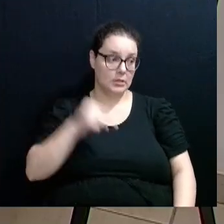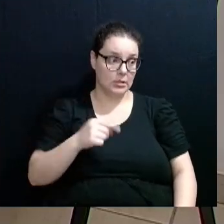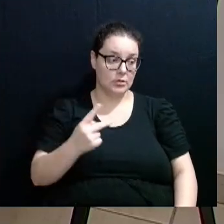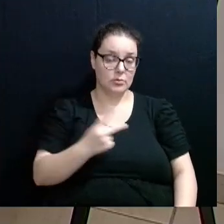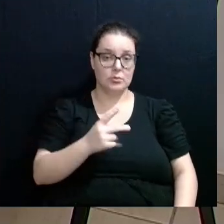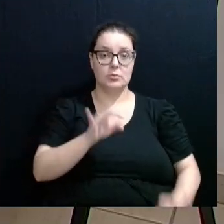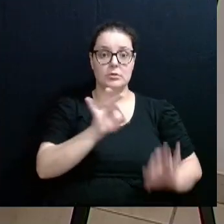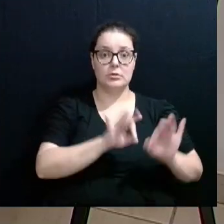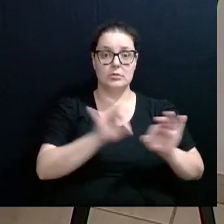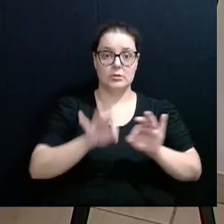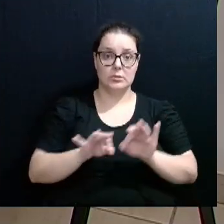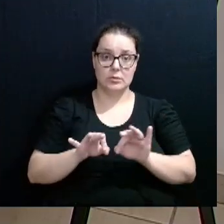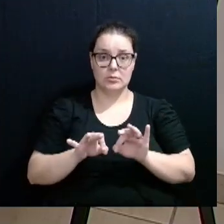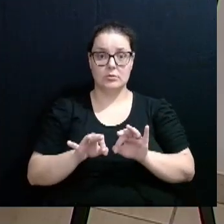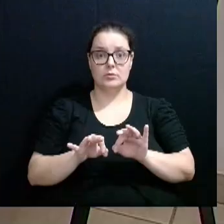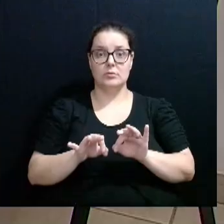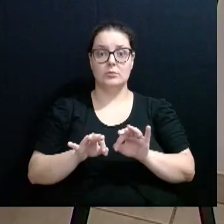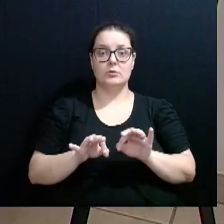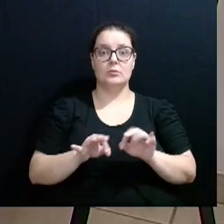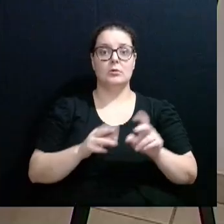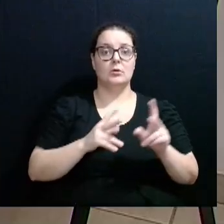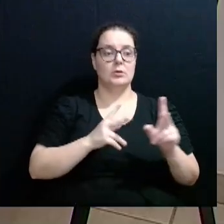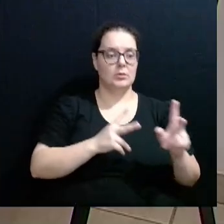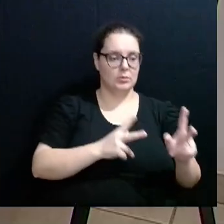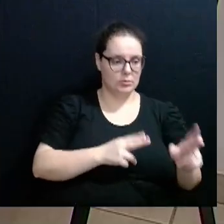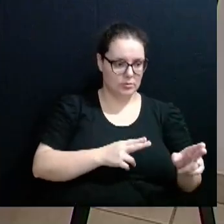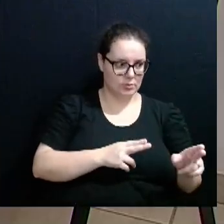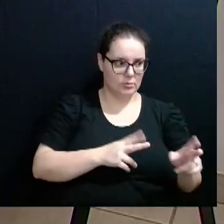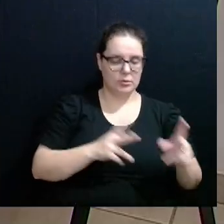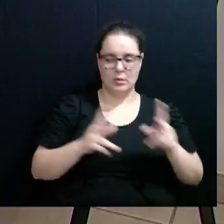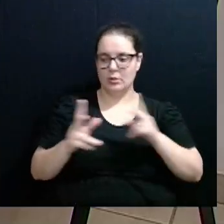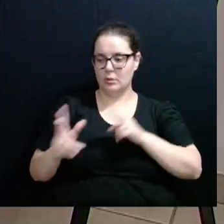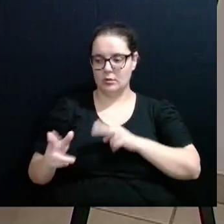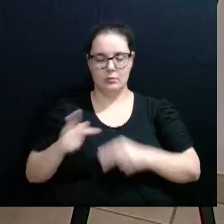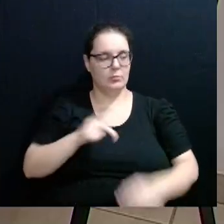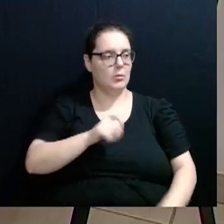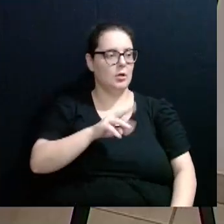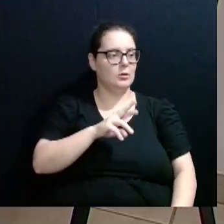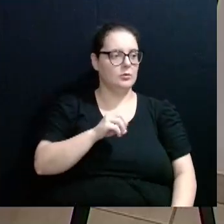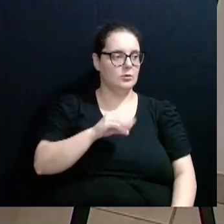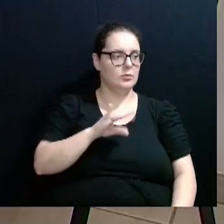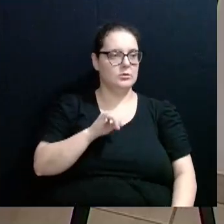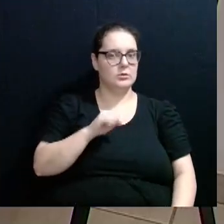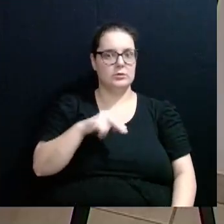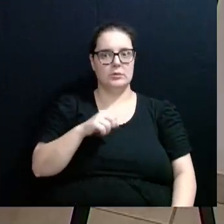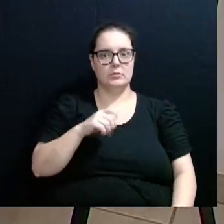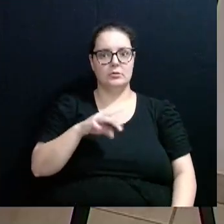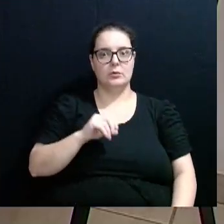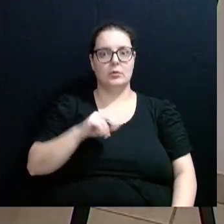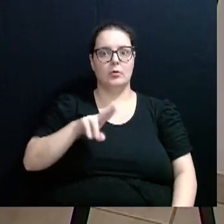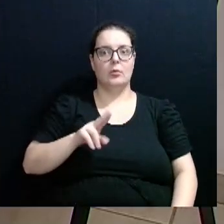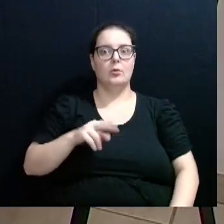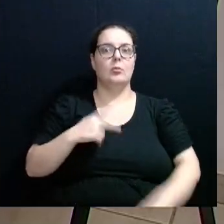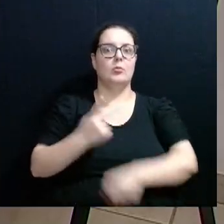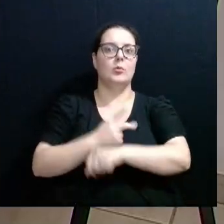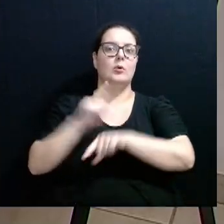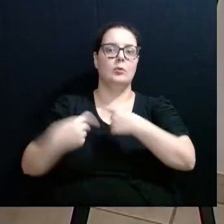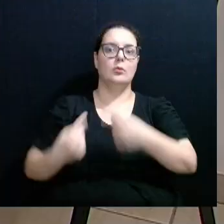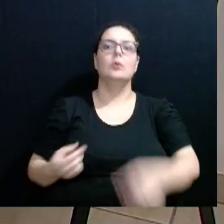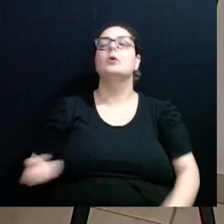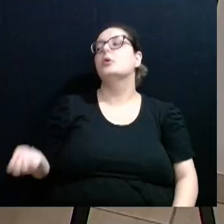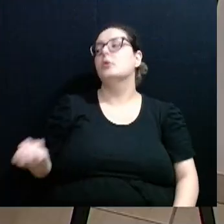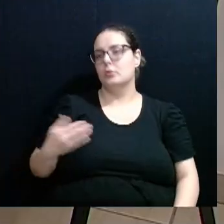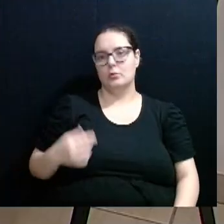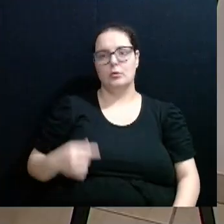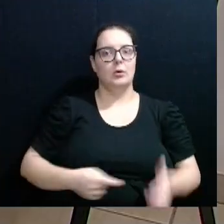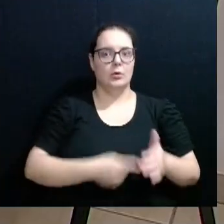os mesmos patrocinadores ou não? Vocês tiveram que ir atrás de novos patrocinadores? Sim, novos. O primeiro foi um grupo de amigos,